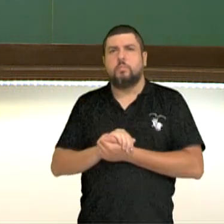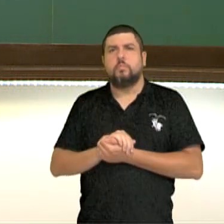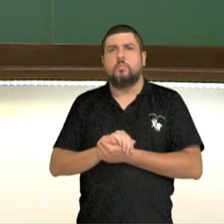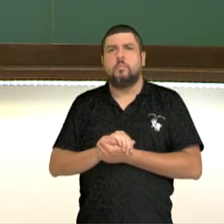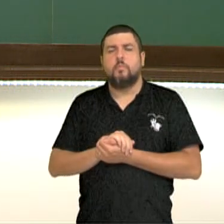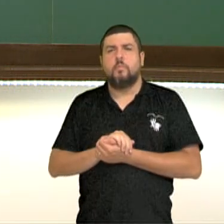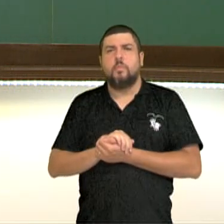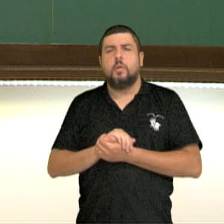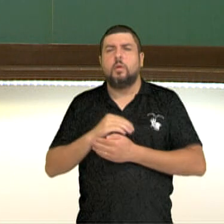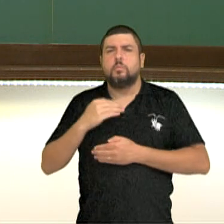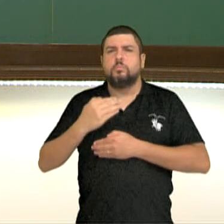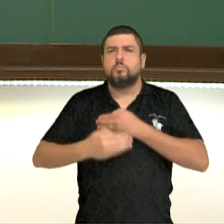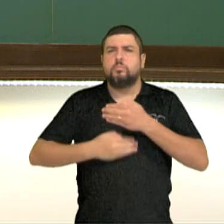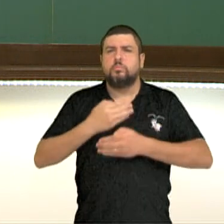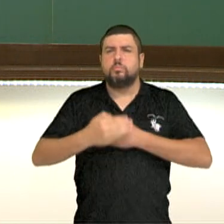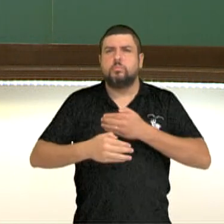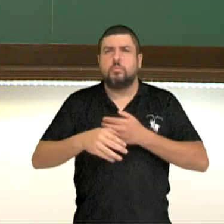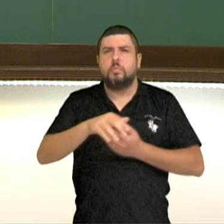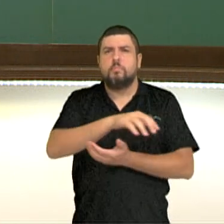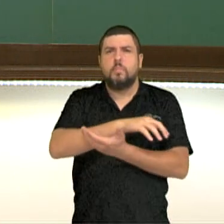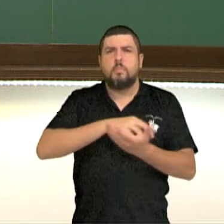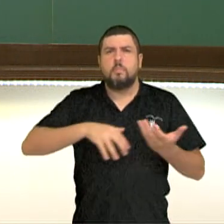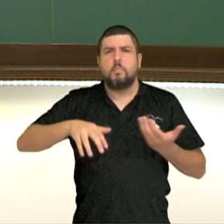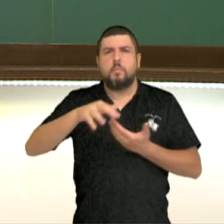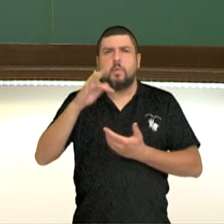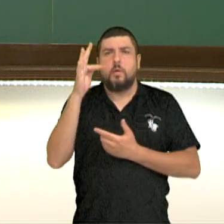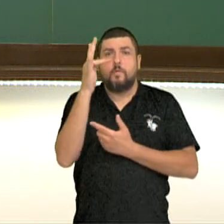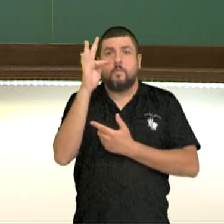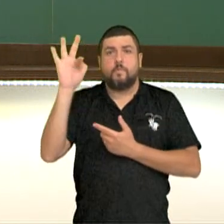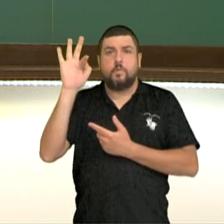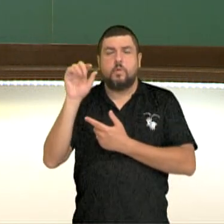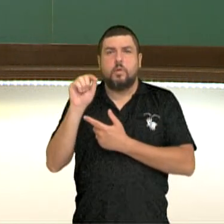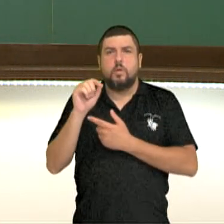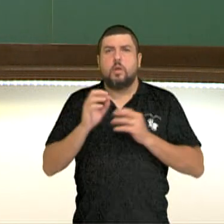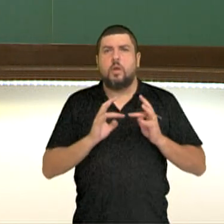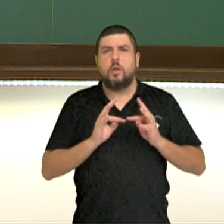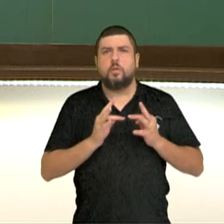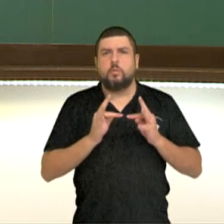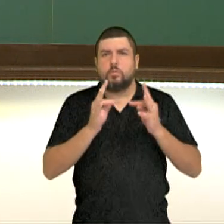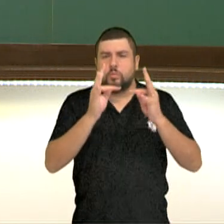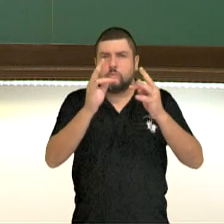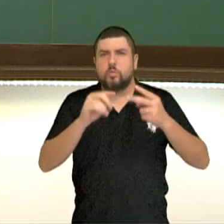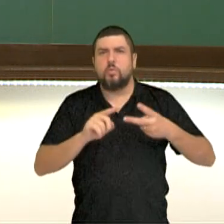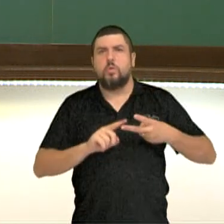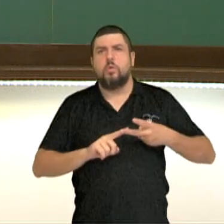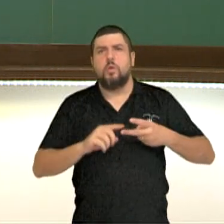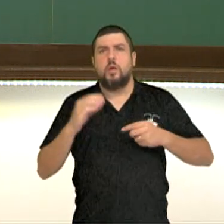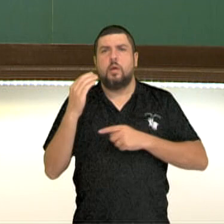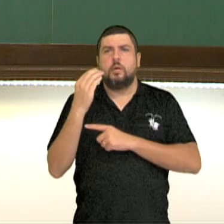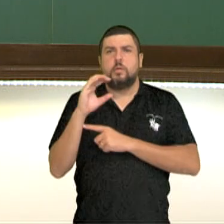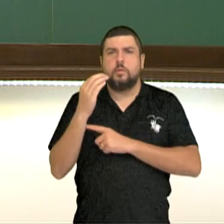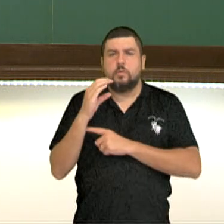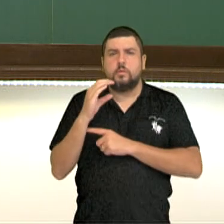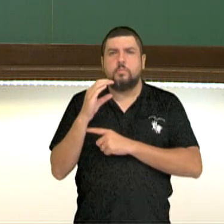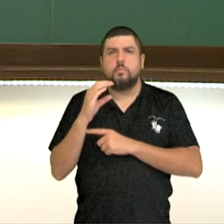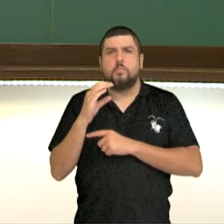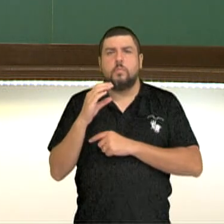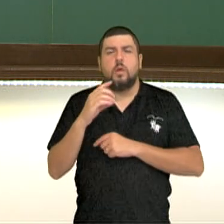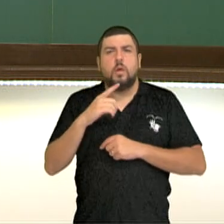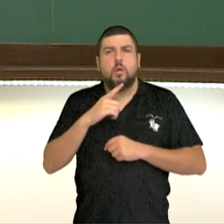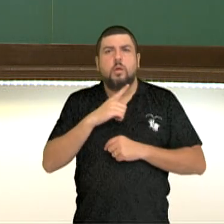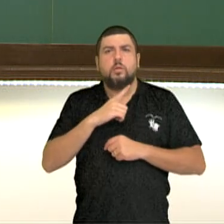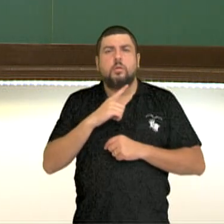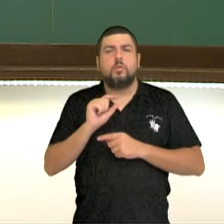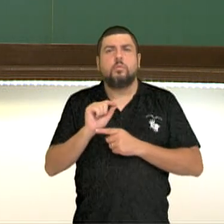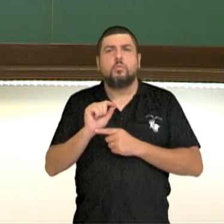direitos trazidos pela Revolução Francesa, da modernidade, da tecnologia, da ciência, ainda mais, né, estruturada, dadas pelas